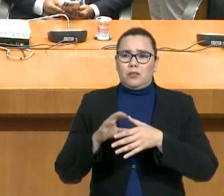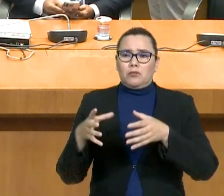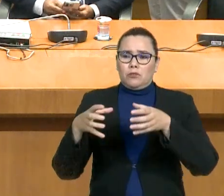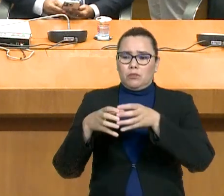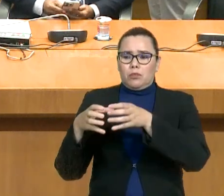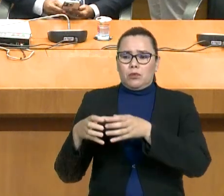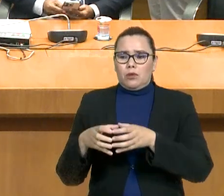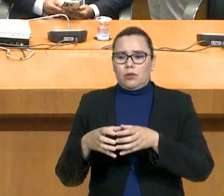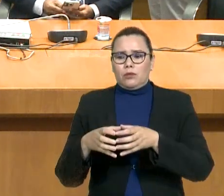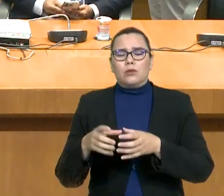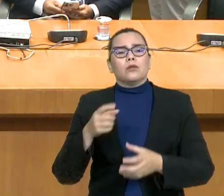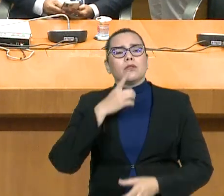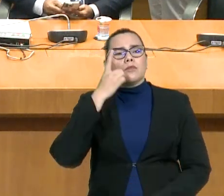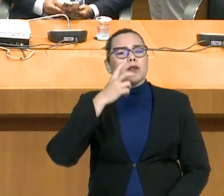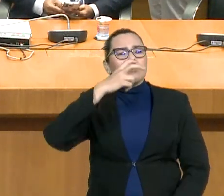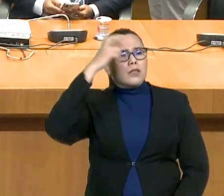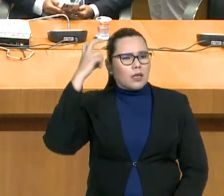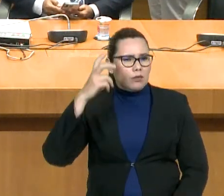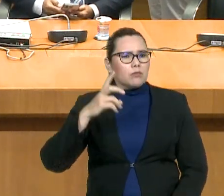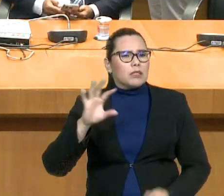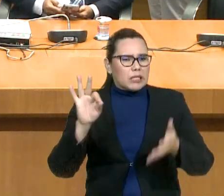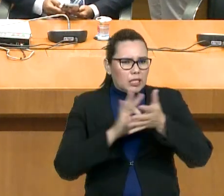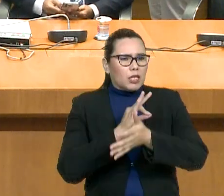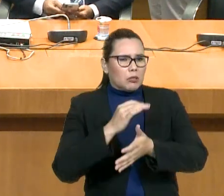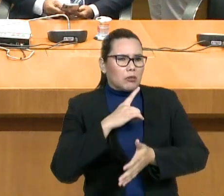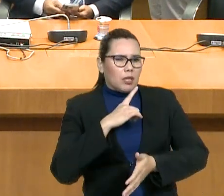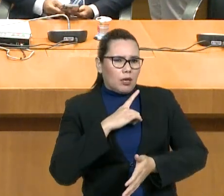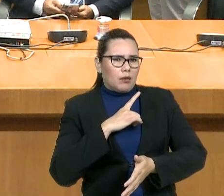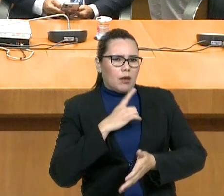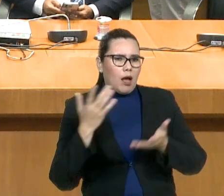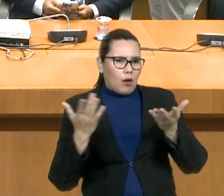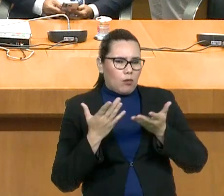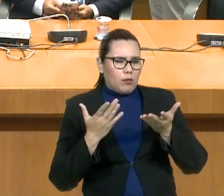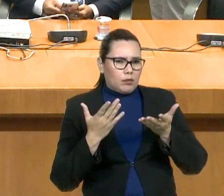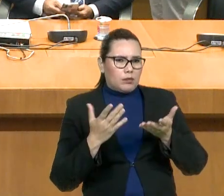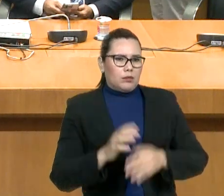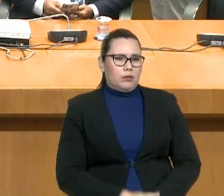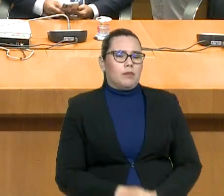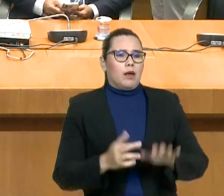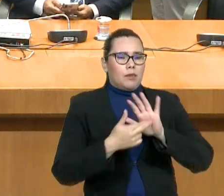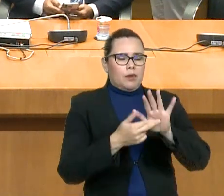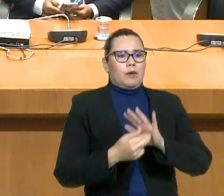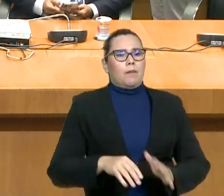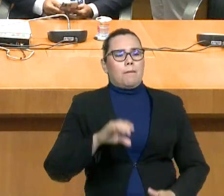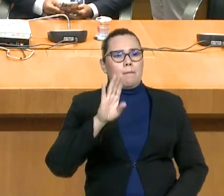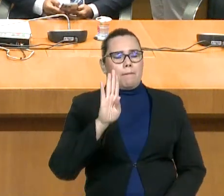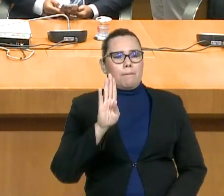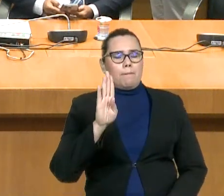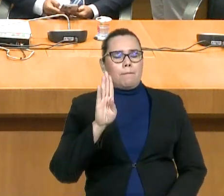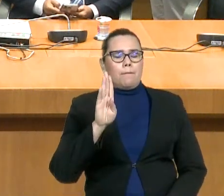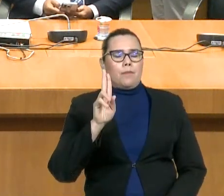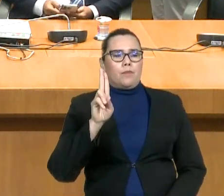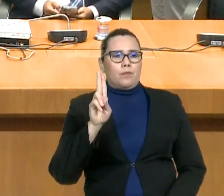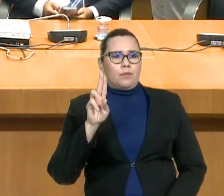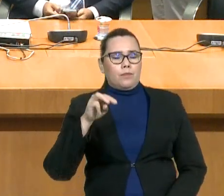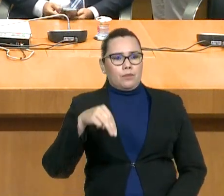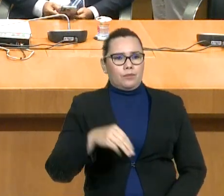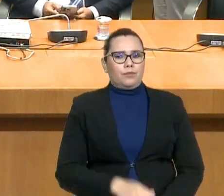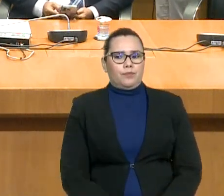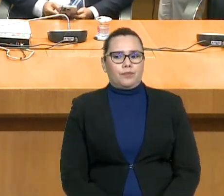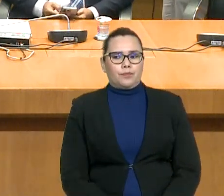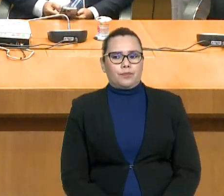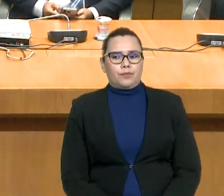carta. Deputado Neto Evangelista, tem alguém inscrito pelo bloco Unidos pelo Maranhão? Deputado Neto Evangelista, pelo bloco Unidos pelo